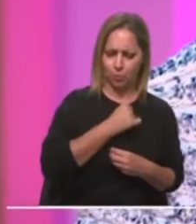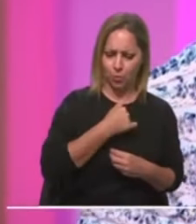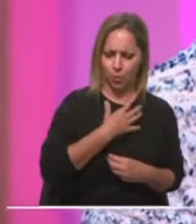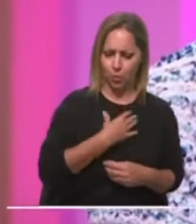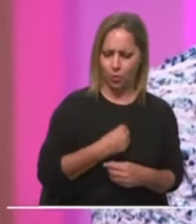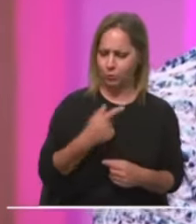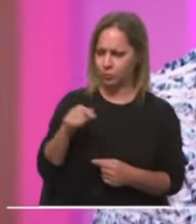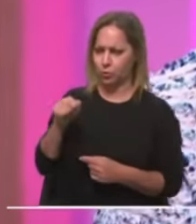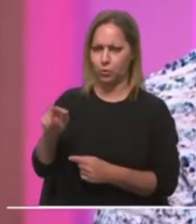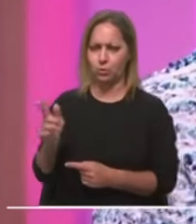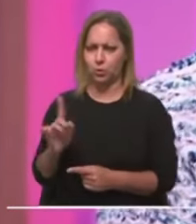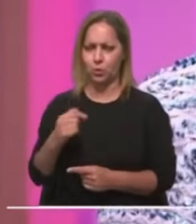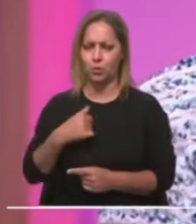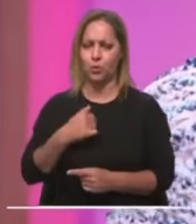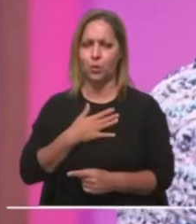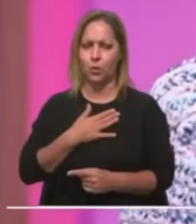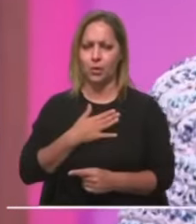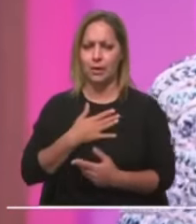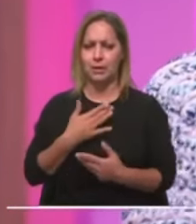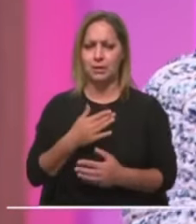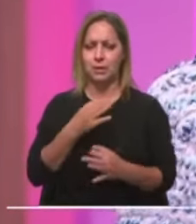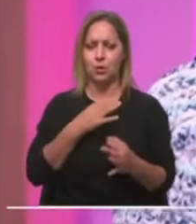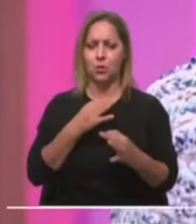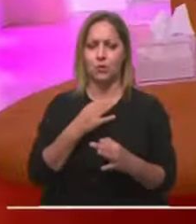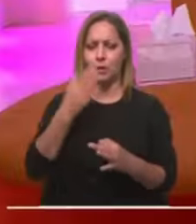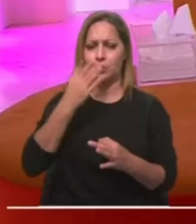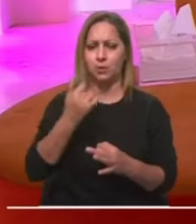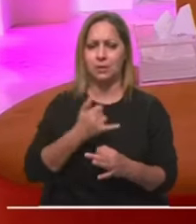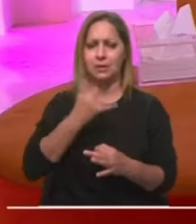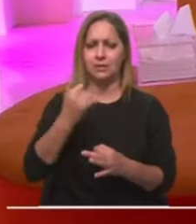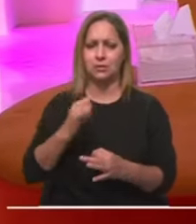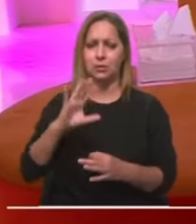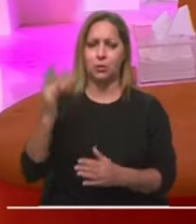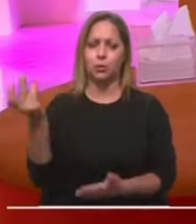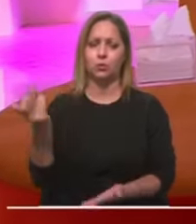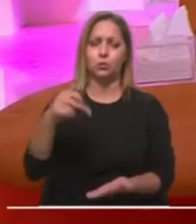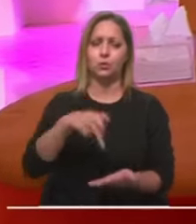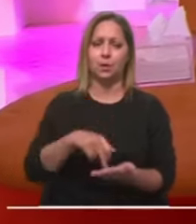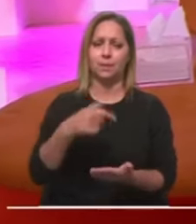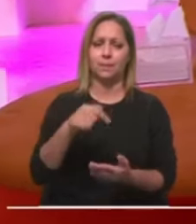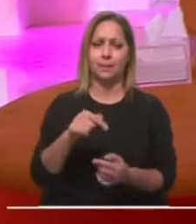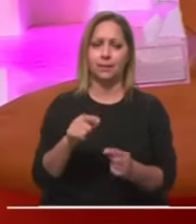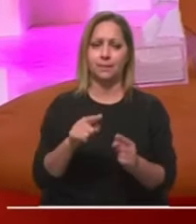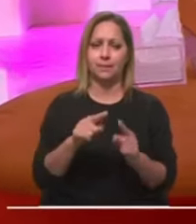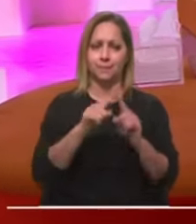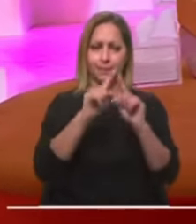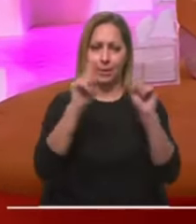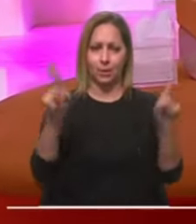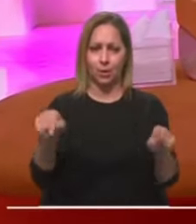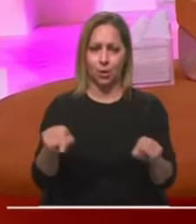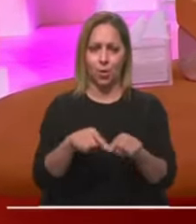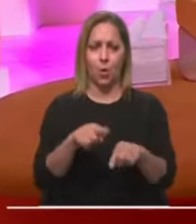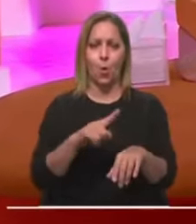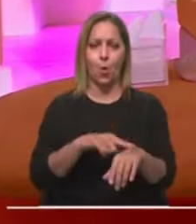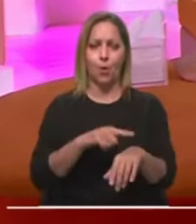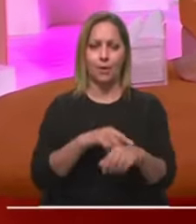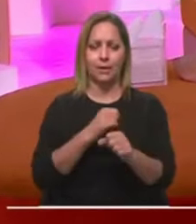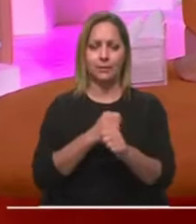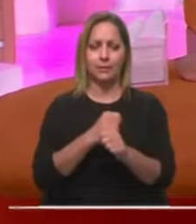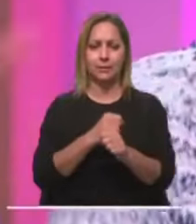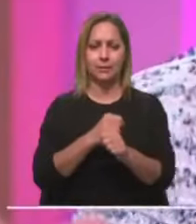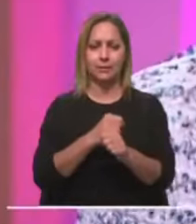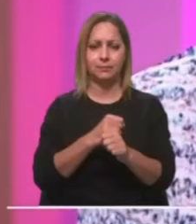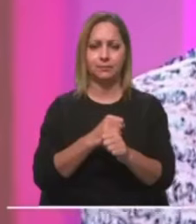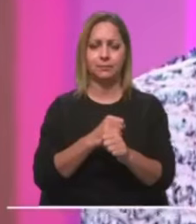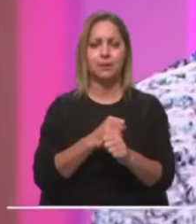pensar pronto ficou assim a conversa no dia seguinte quando lá cheguei nós tínhamos a o nosso horário de trabalho Nossa escala assim a